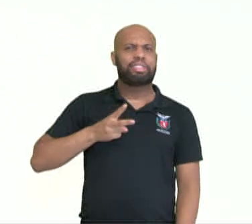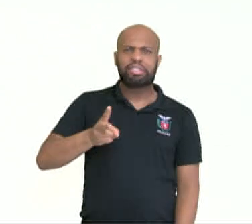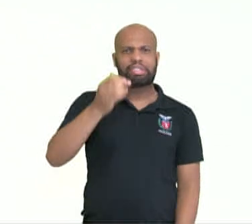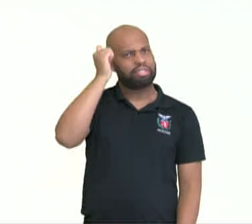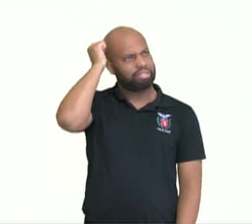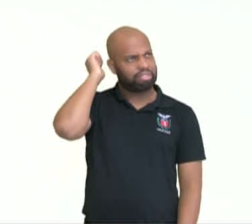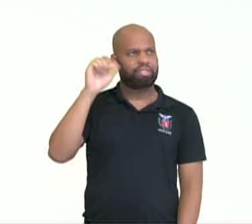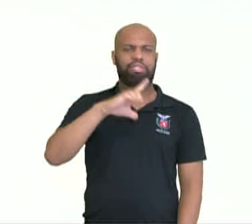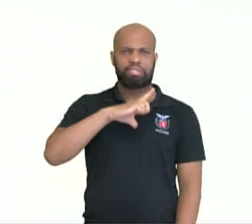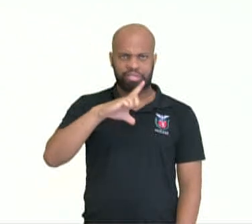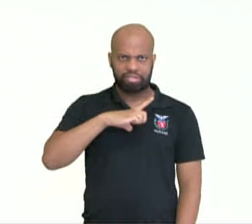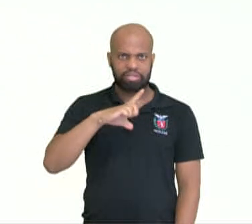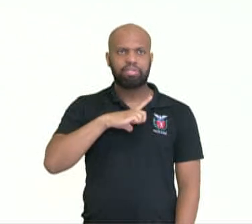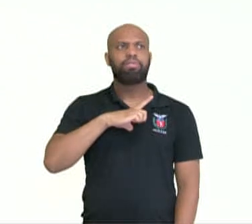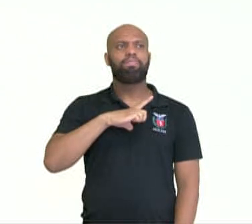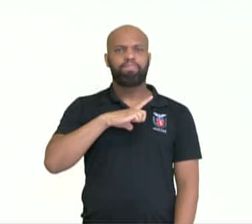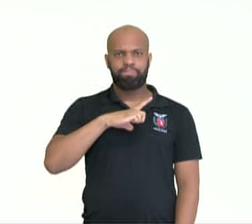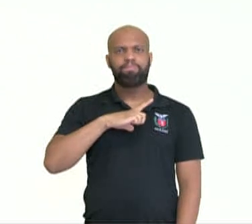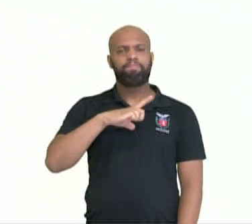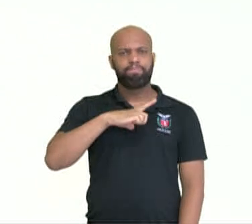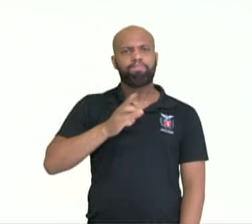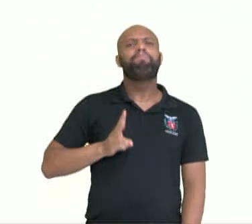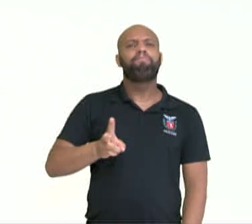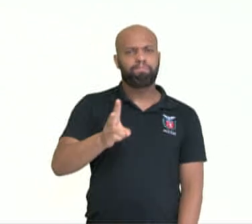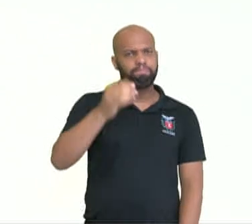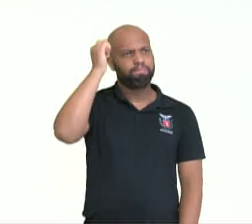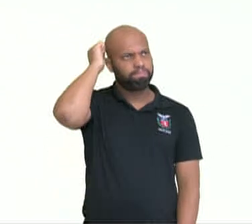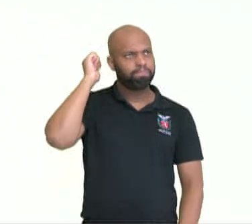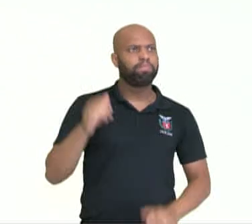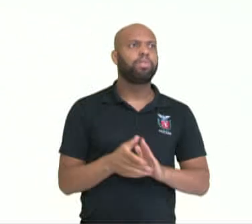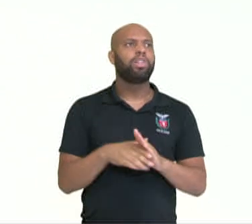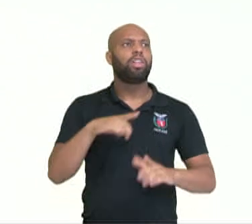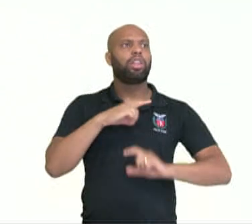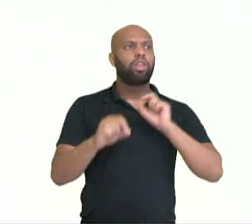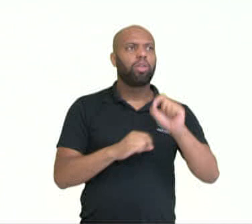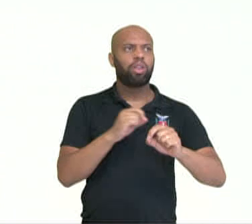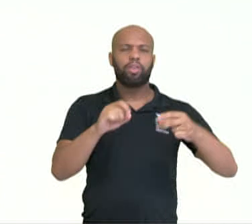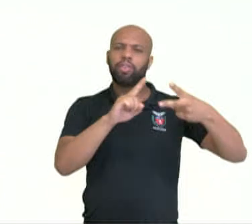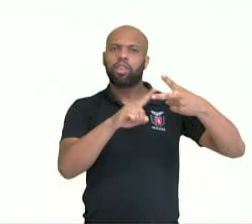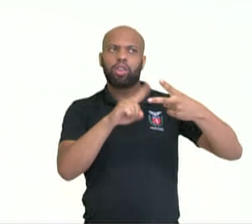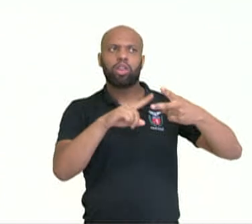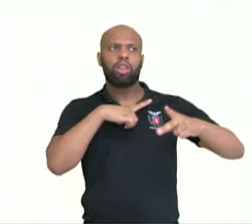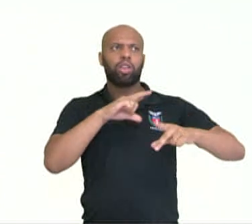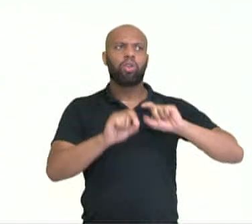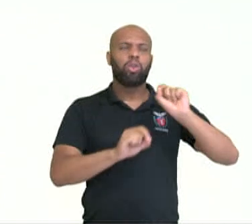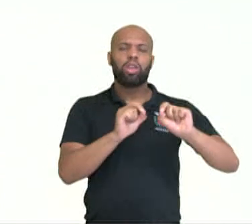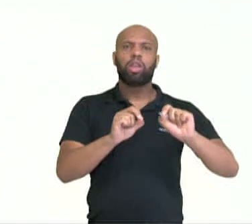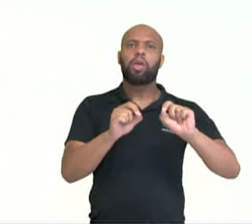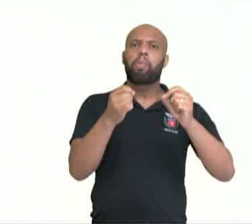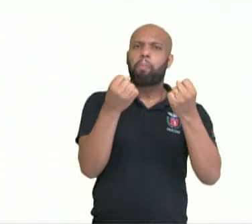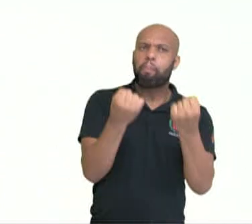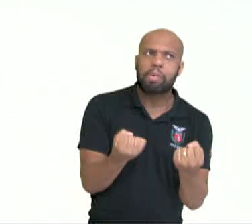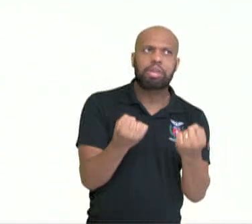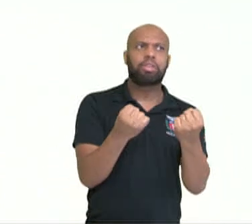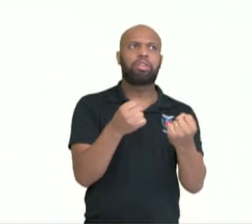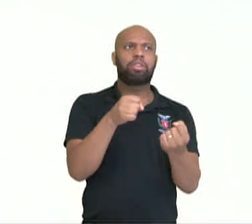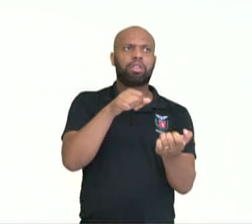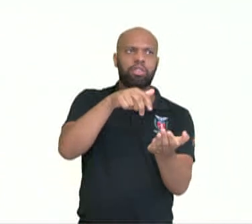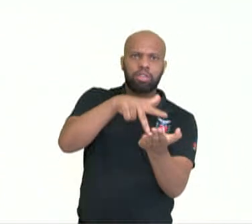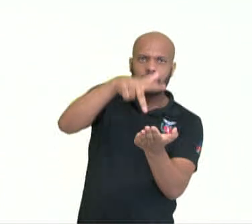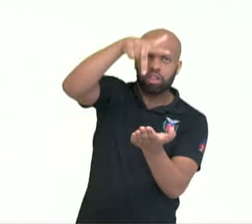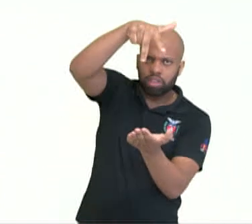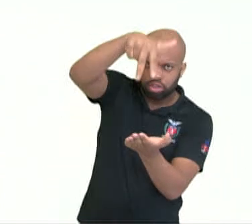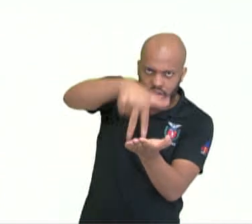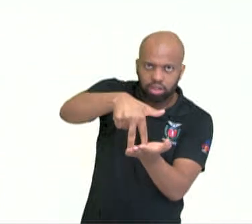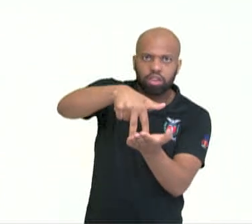quiser. Até que você vai fazer na FAP, lá, tudo. Composição é o peso, o salto. Isso aqui eu sinto bastante. Tá?